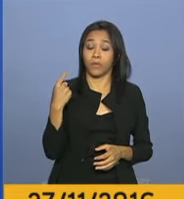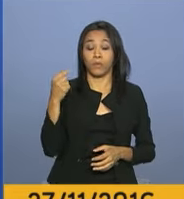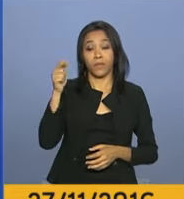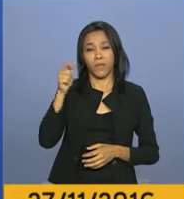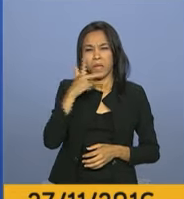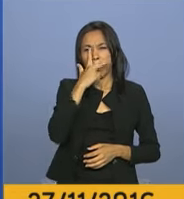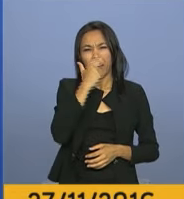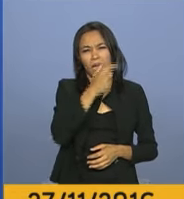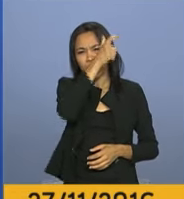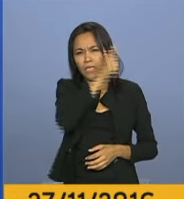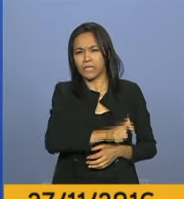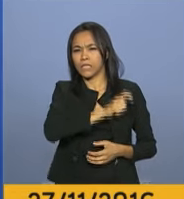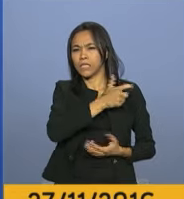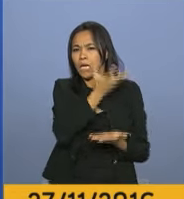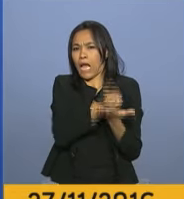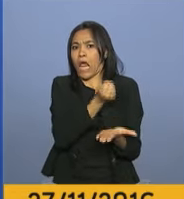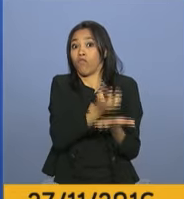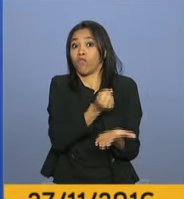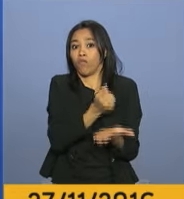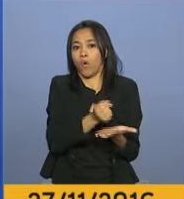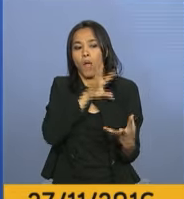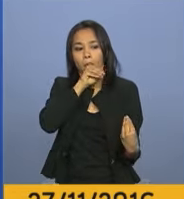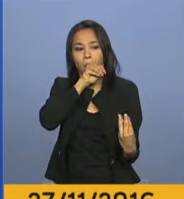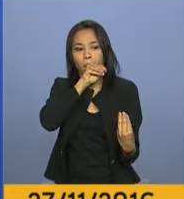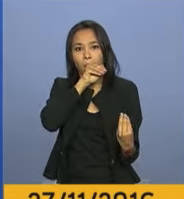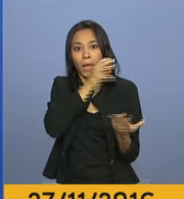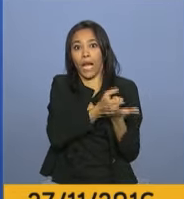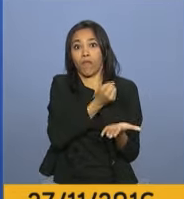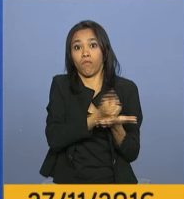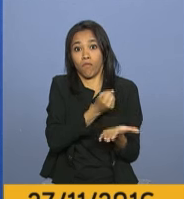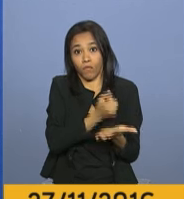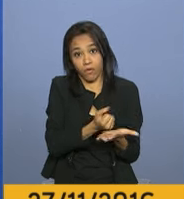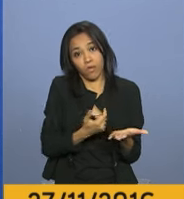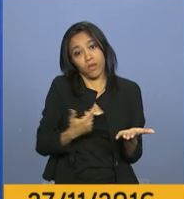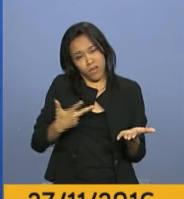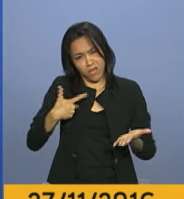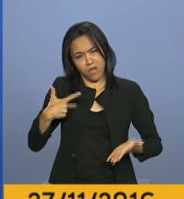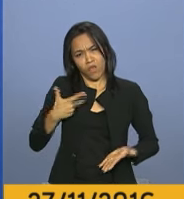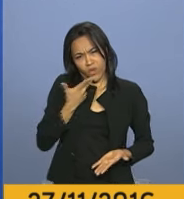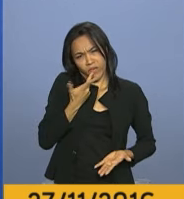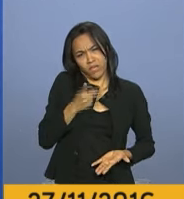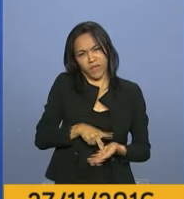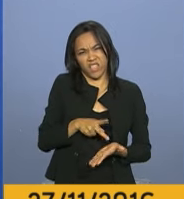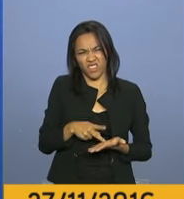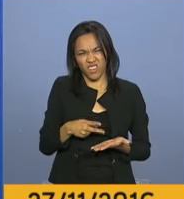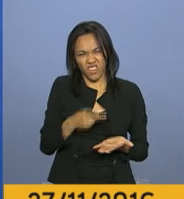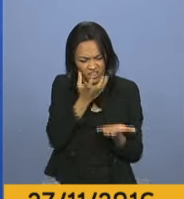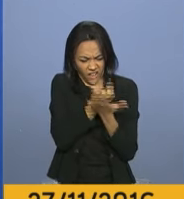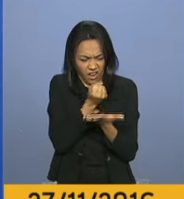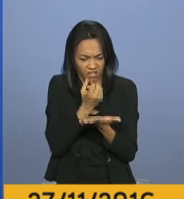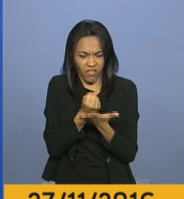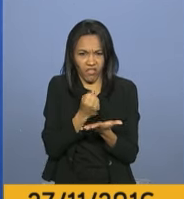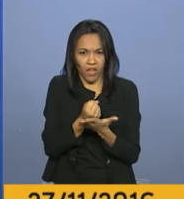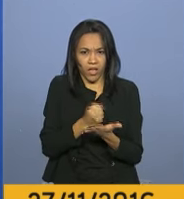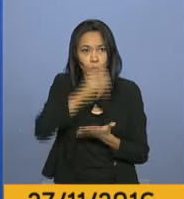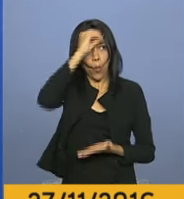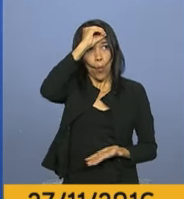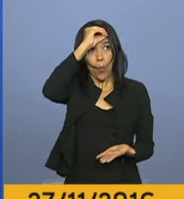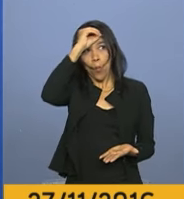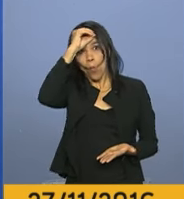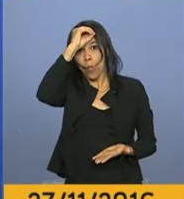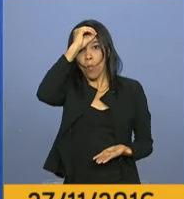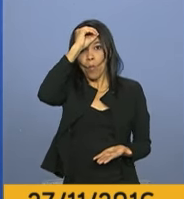que gravou, né? Gravou a conversa, etc. E eu, em toda franqueza, Eu acho que gravar clandestinamente é sempre